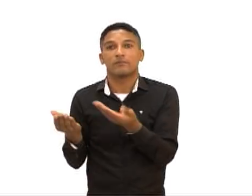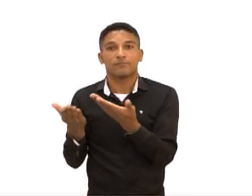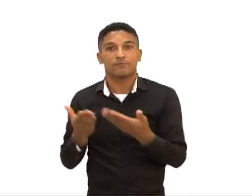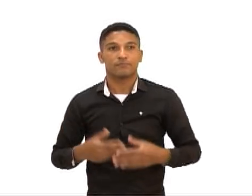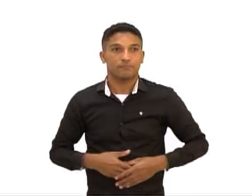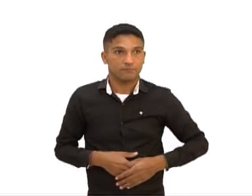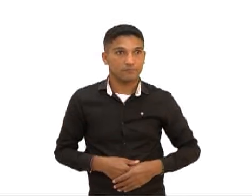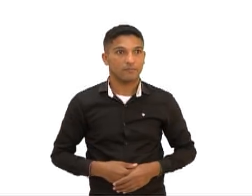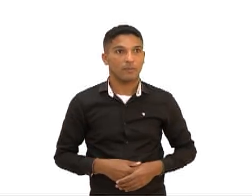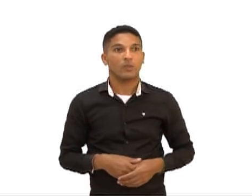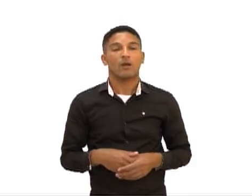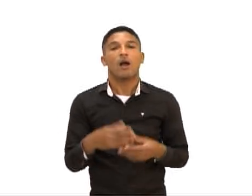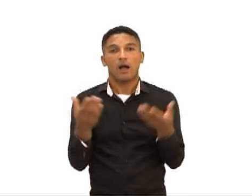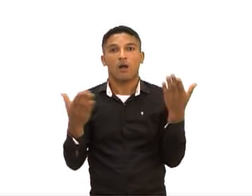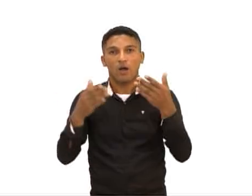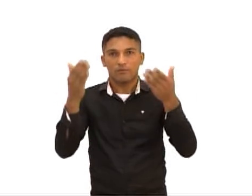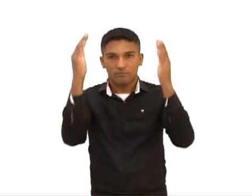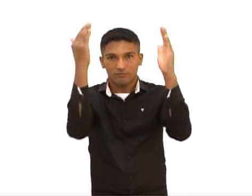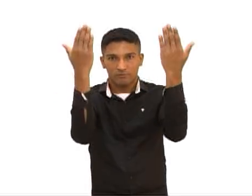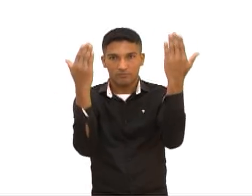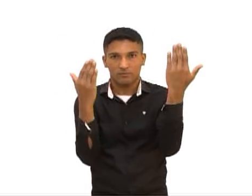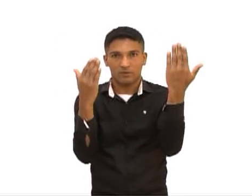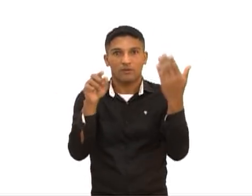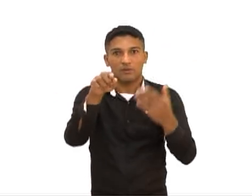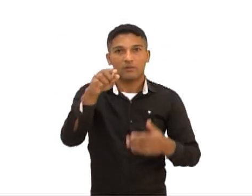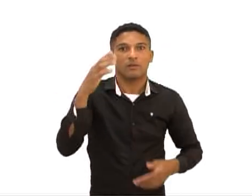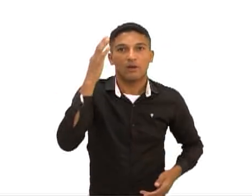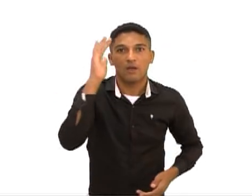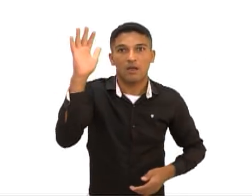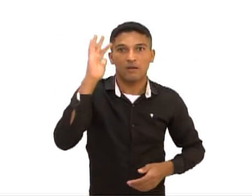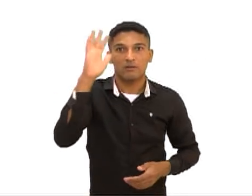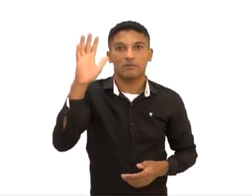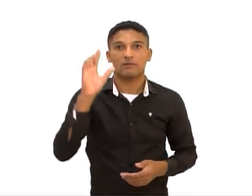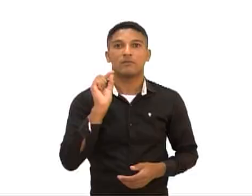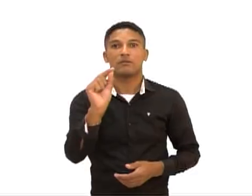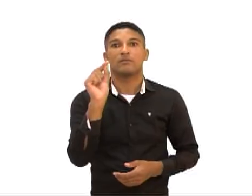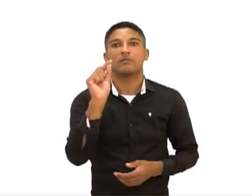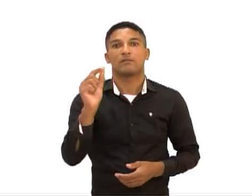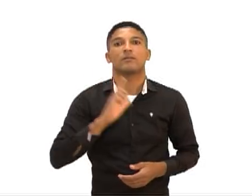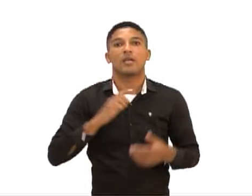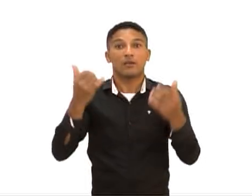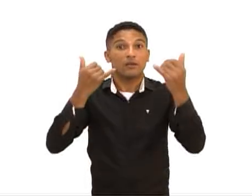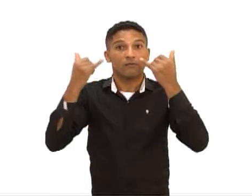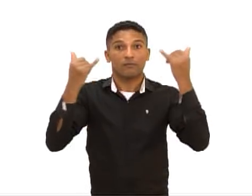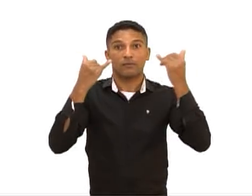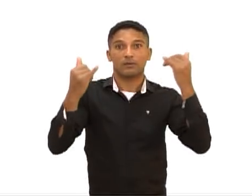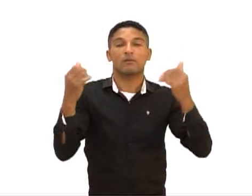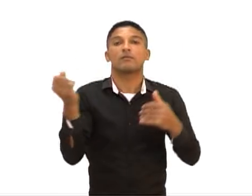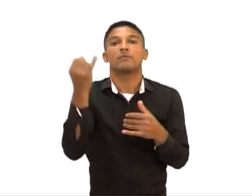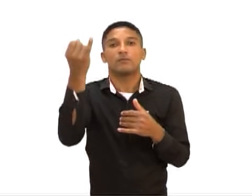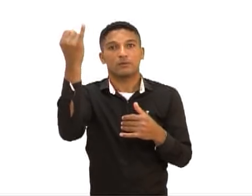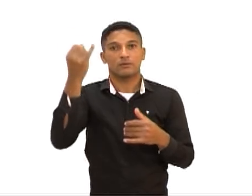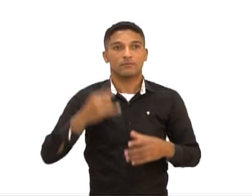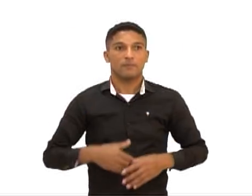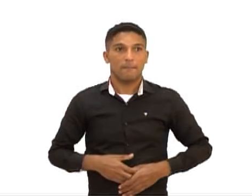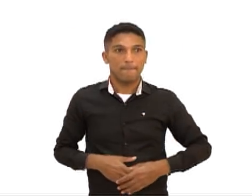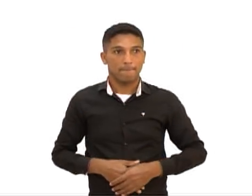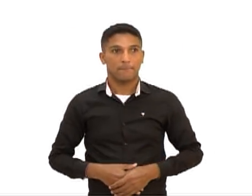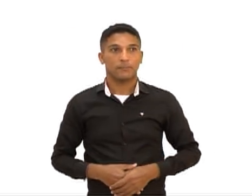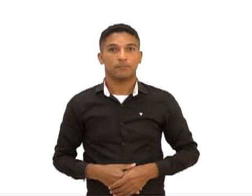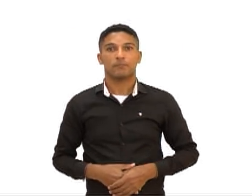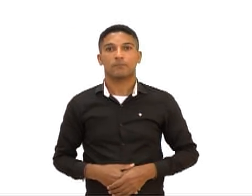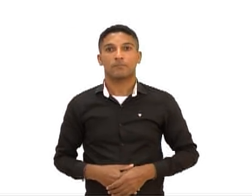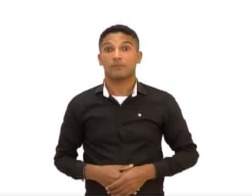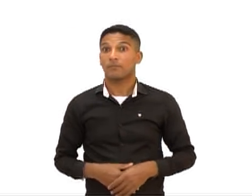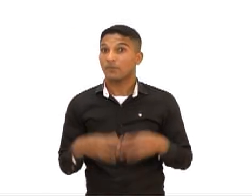Então, observem que aqui a gente vai fazer uma reflexão, né, algumas informações importantes a respeito de